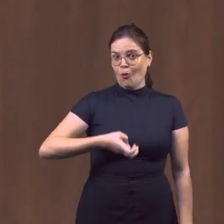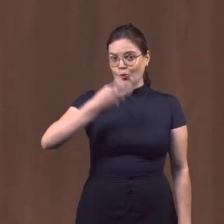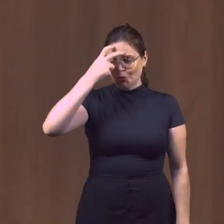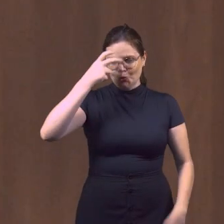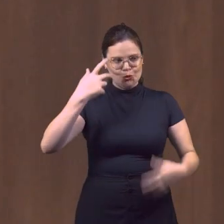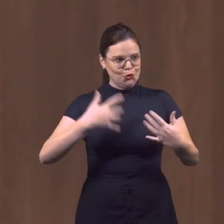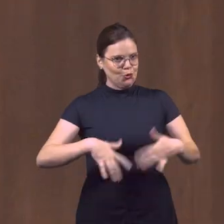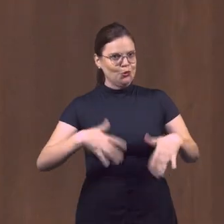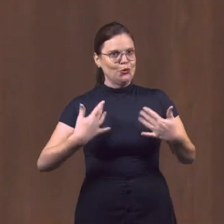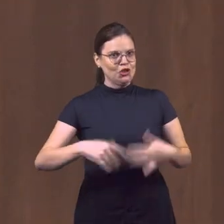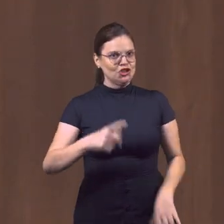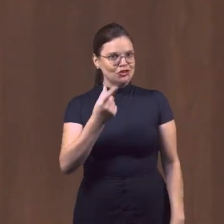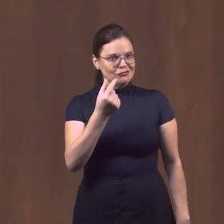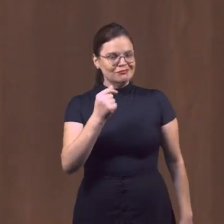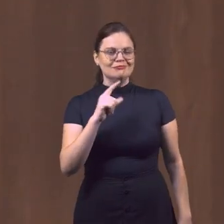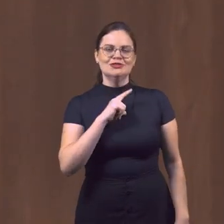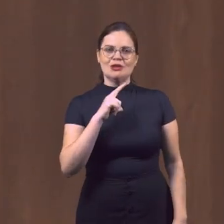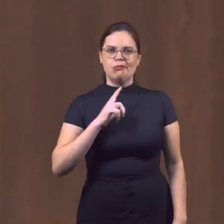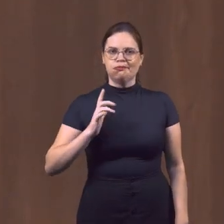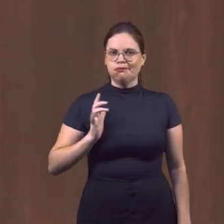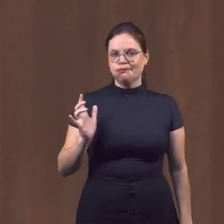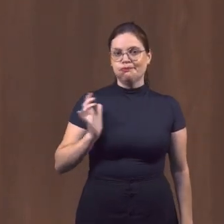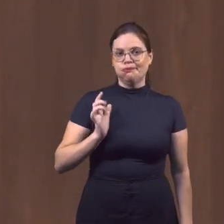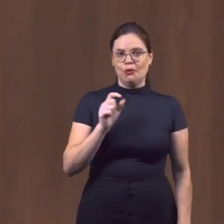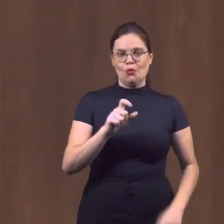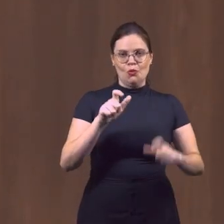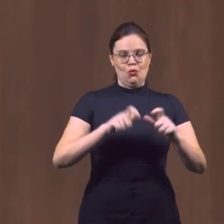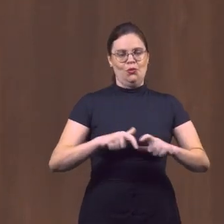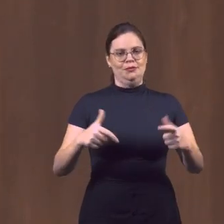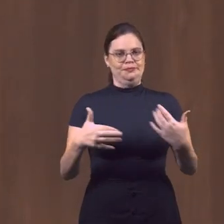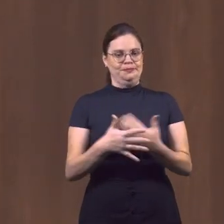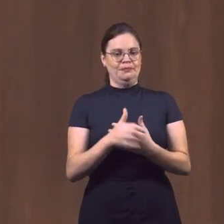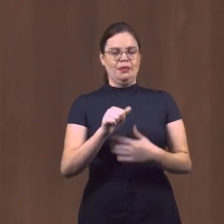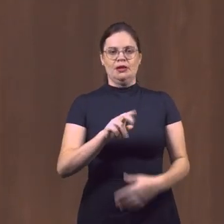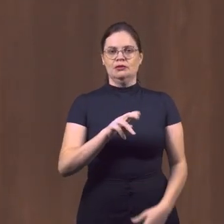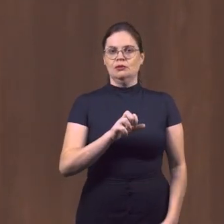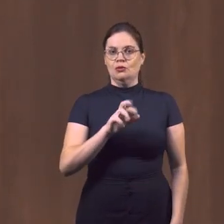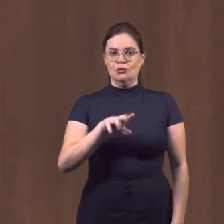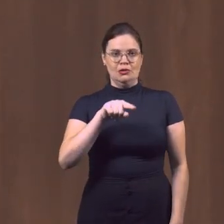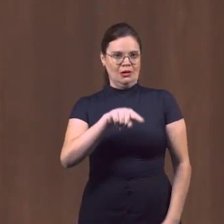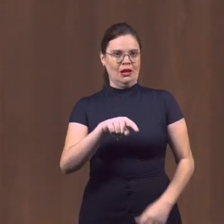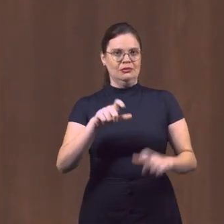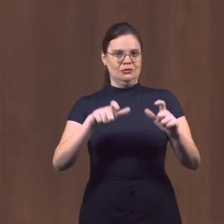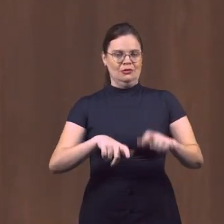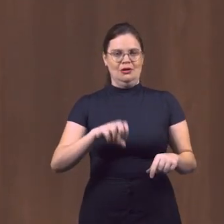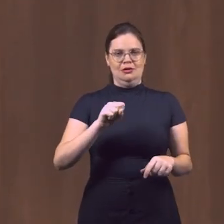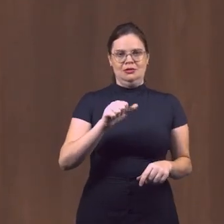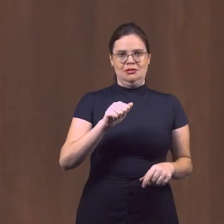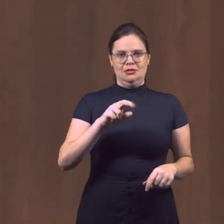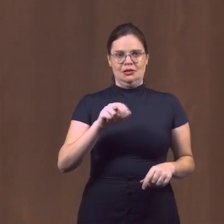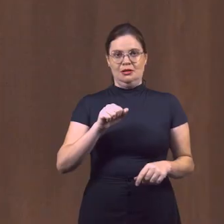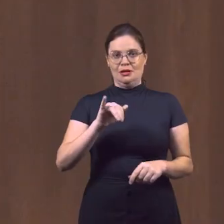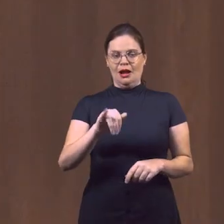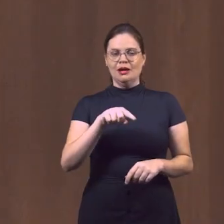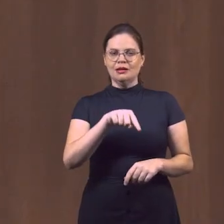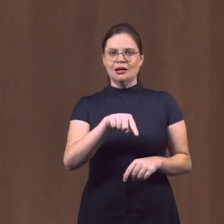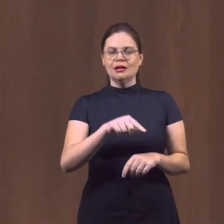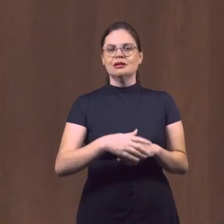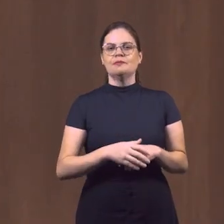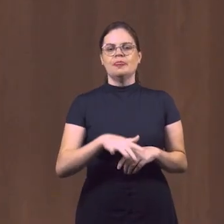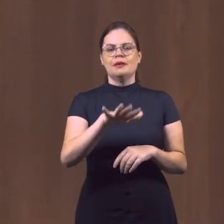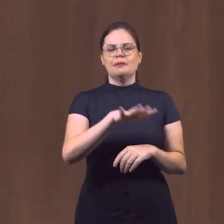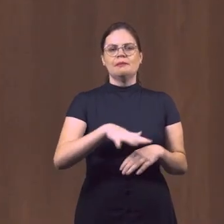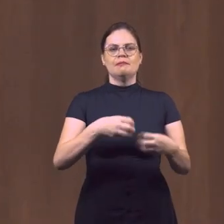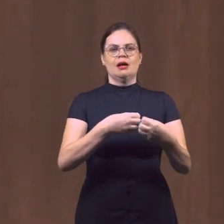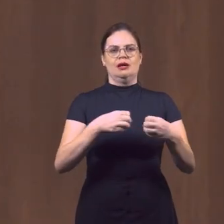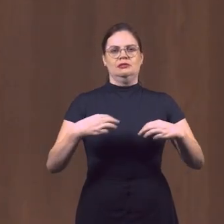a cidade de Ur dos Caldeus, da onde veio Sarai, ela ficava na região da Mesopotâmia, que hoje é o